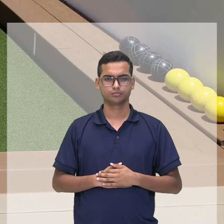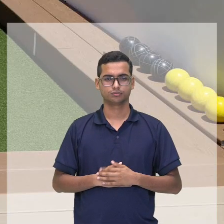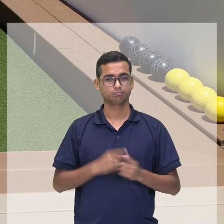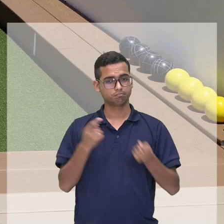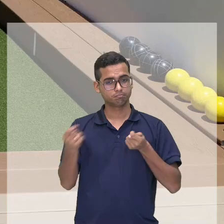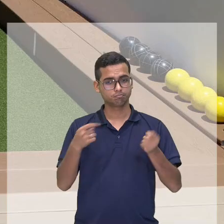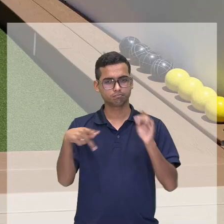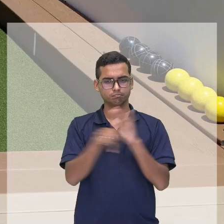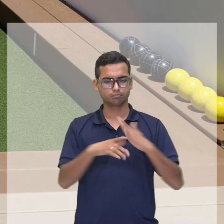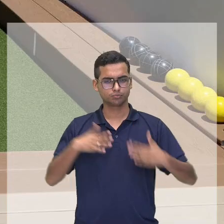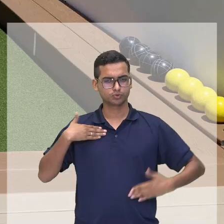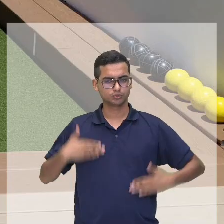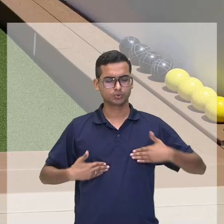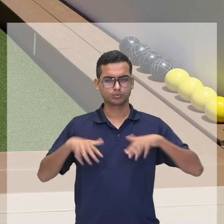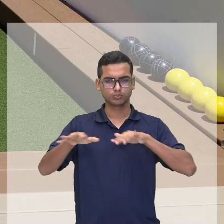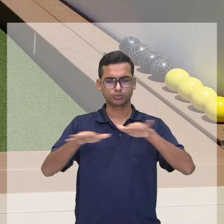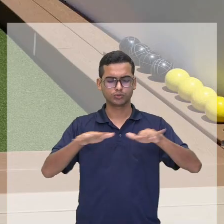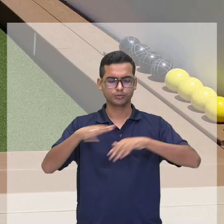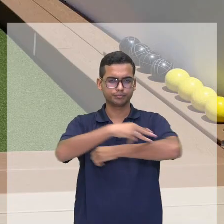controle motor,